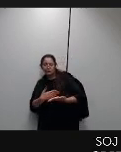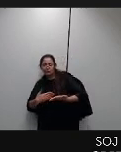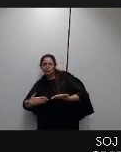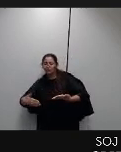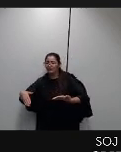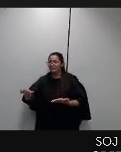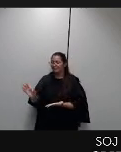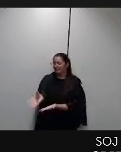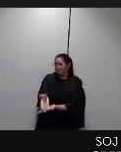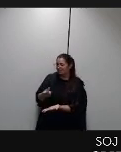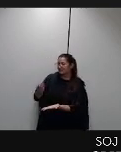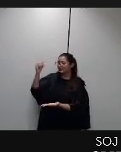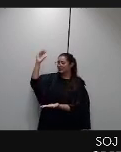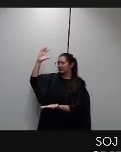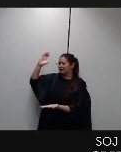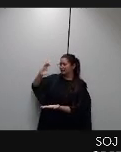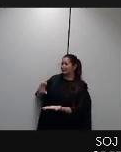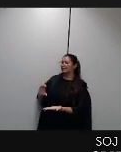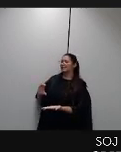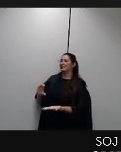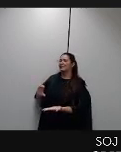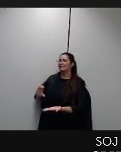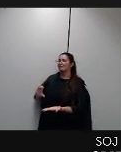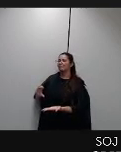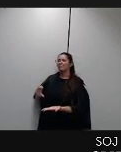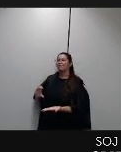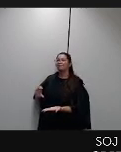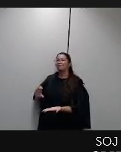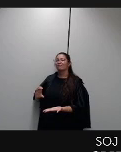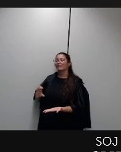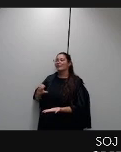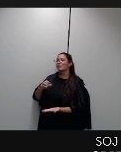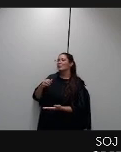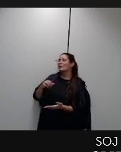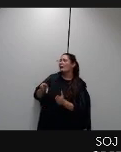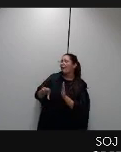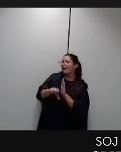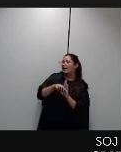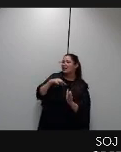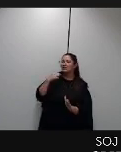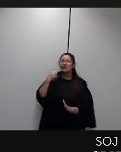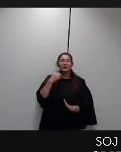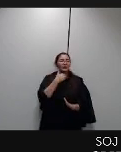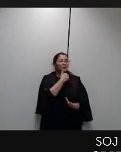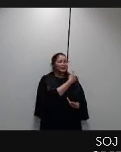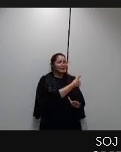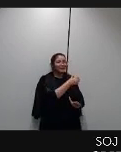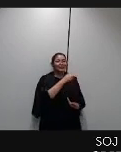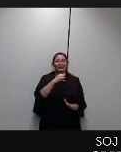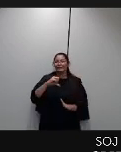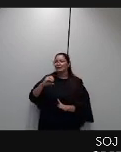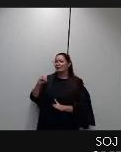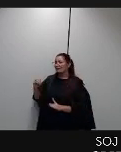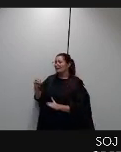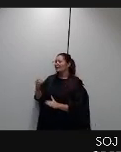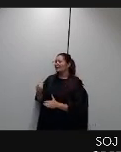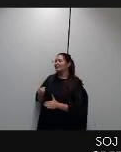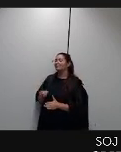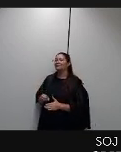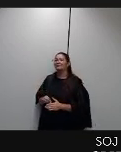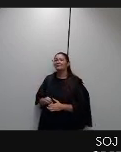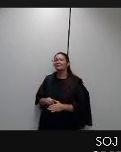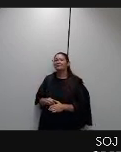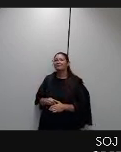não é só com o previsto no artigo 190 do processo civil inclusive perante os tribunais é algo bem novo nós ainda